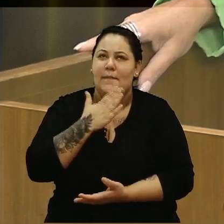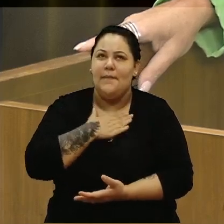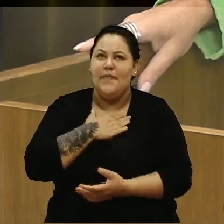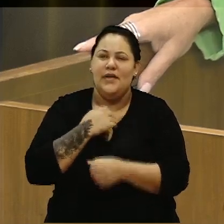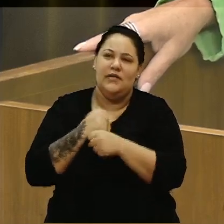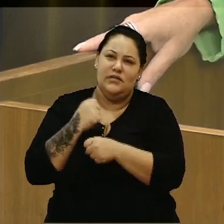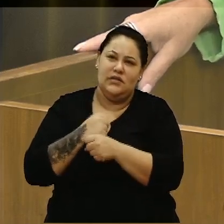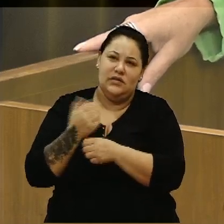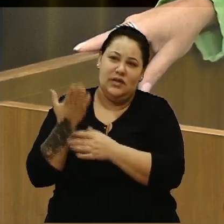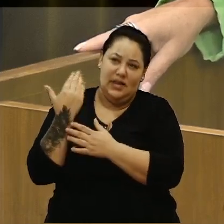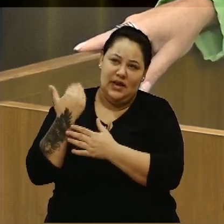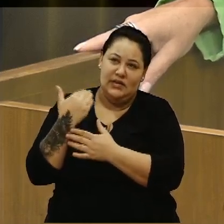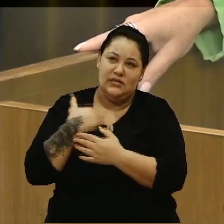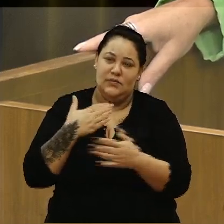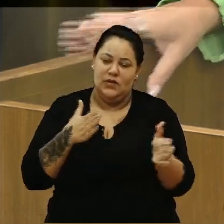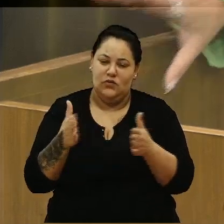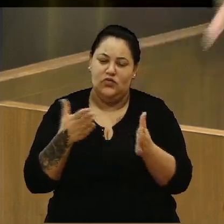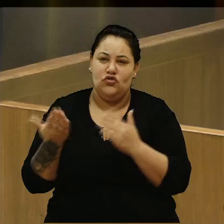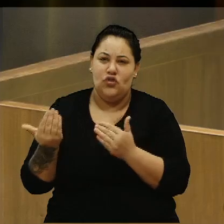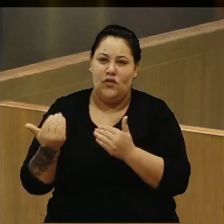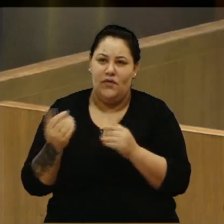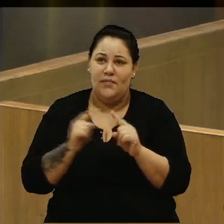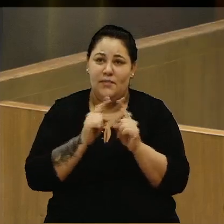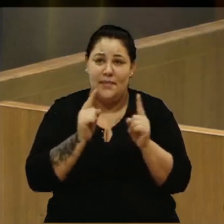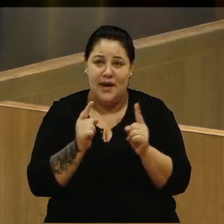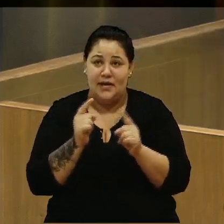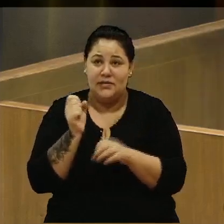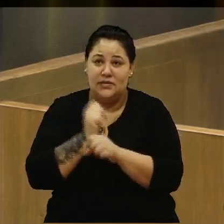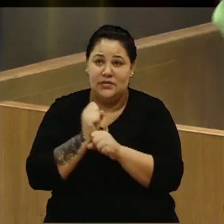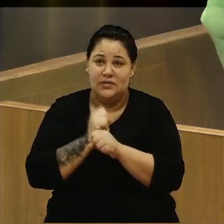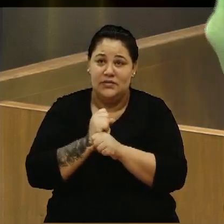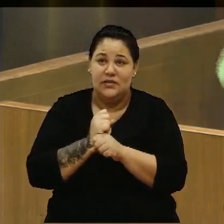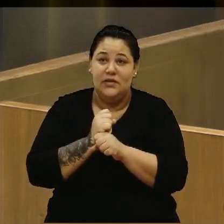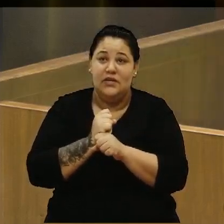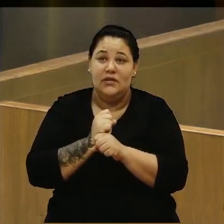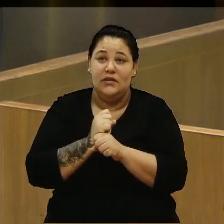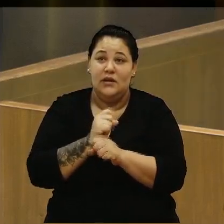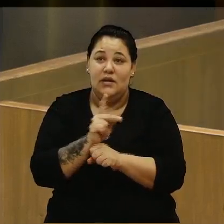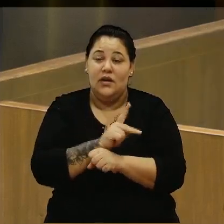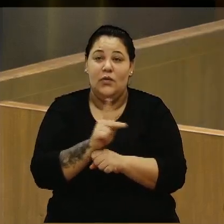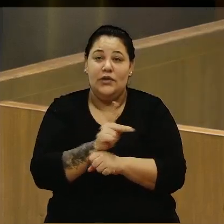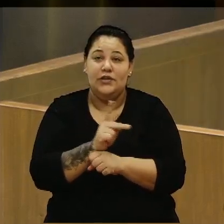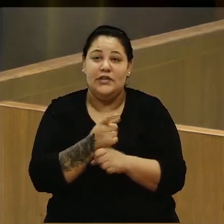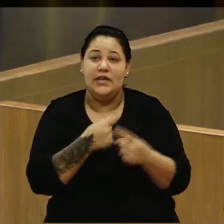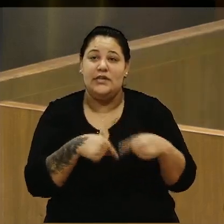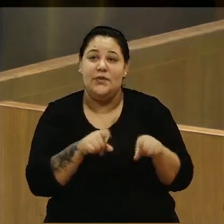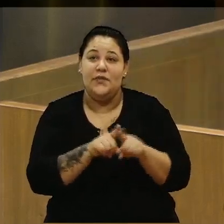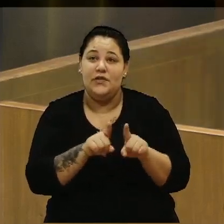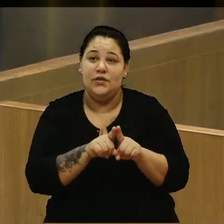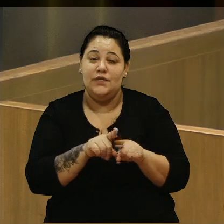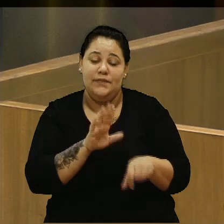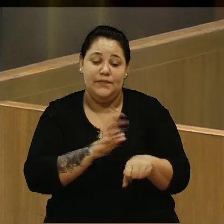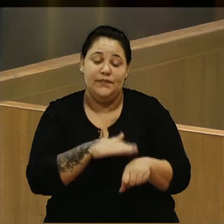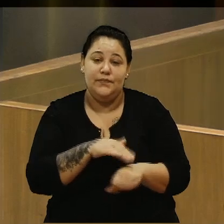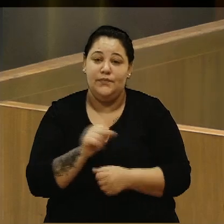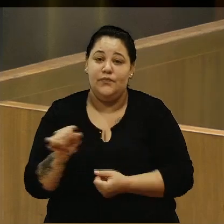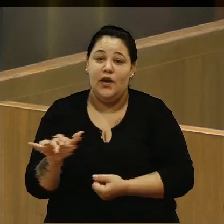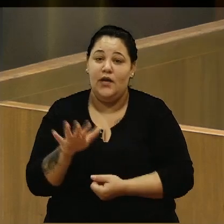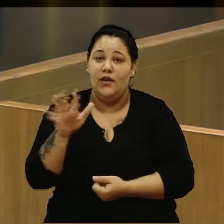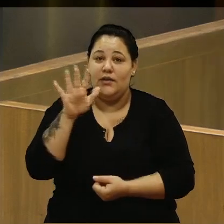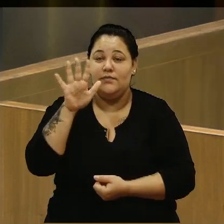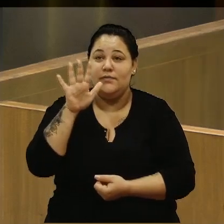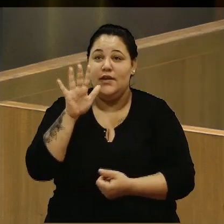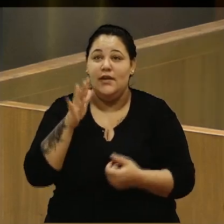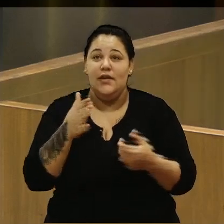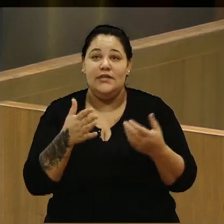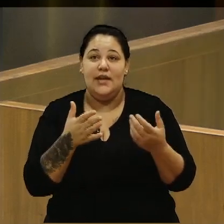de jovem, mas antigamente a professora, o padre, eram as pessoas mais valorizadas na sociedade.